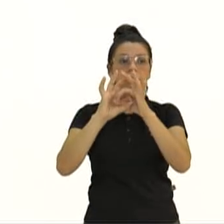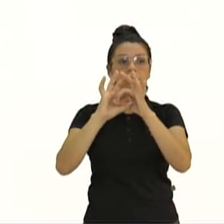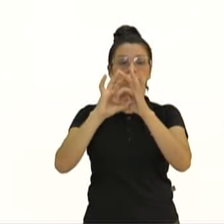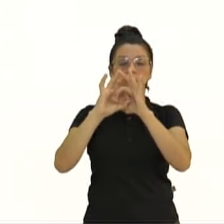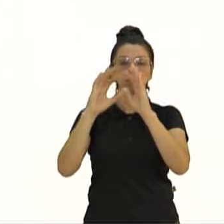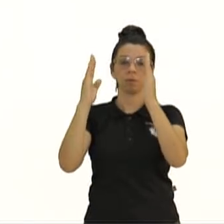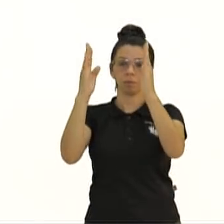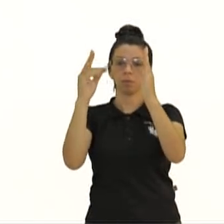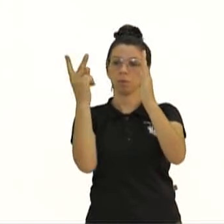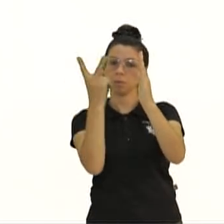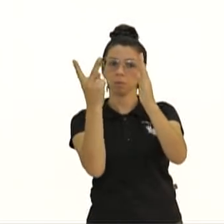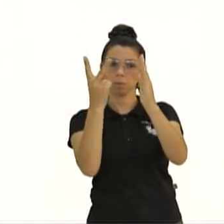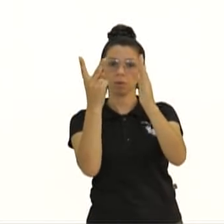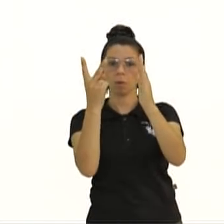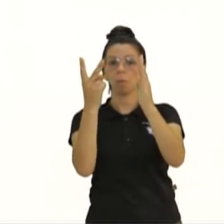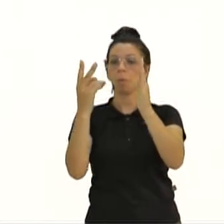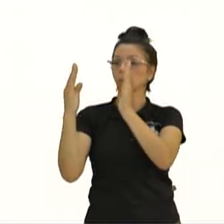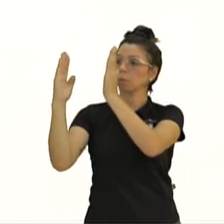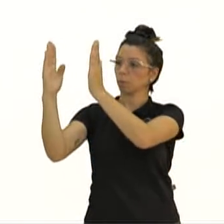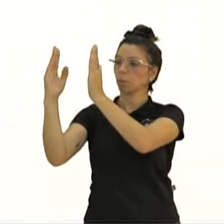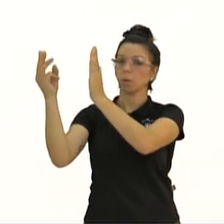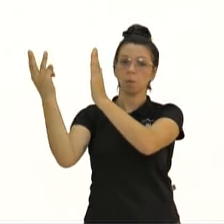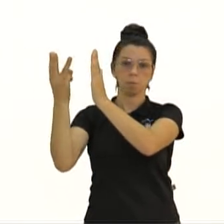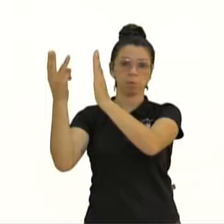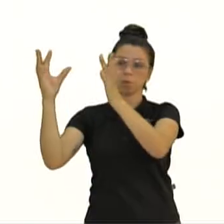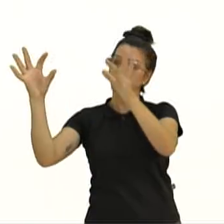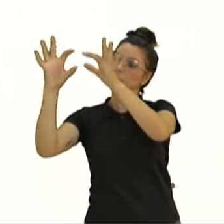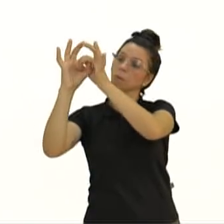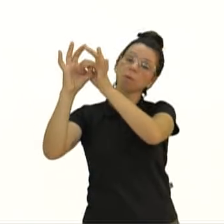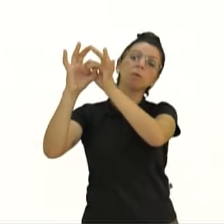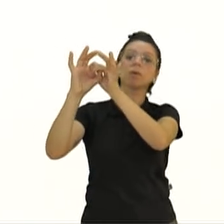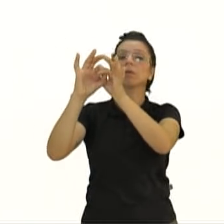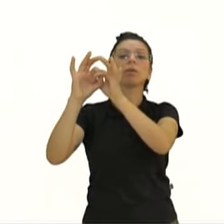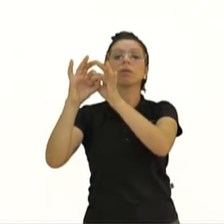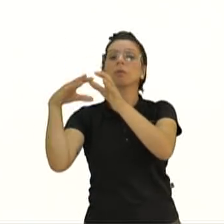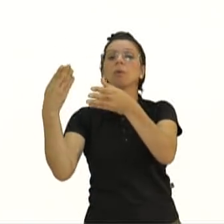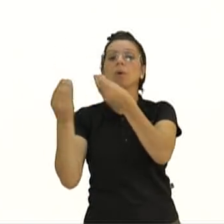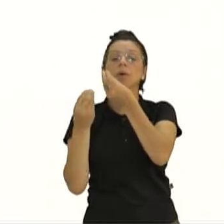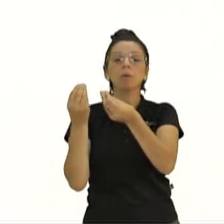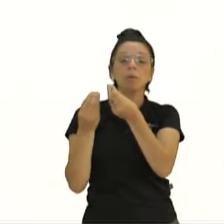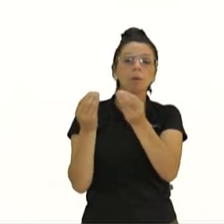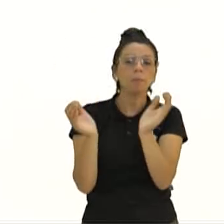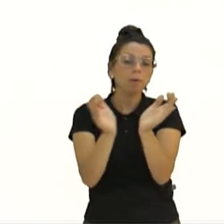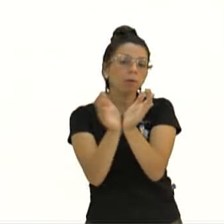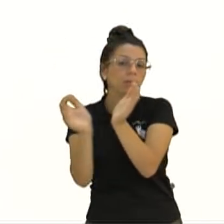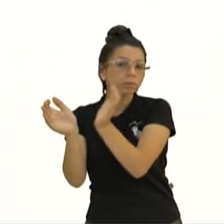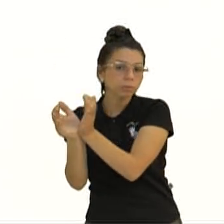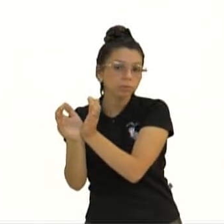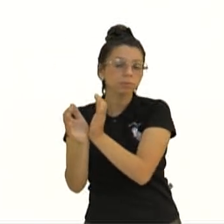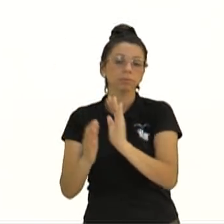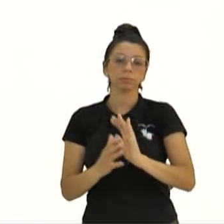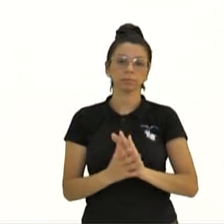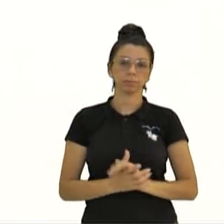segundo e do terceiro quadrinhos e como ela se classifica? Veja lá.